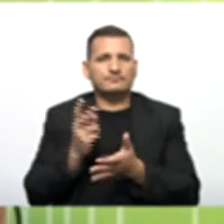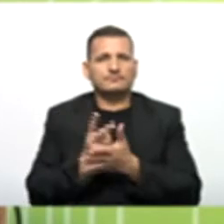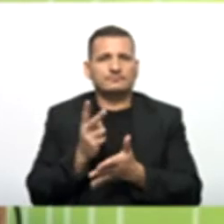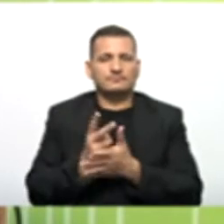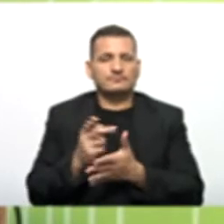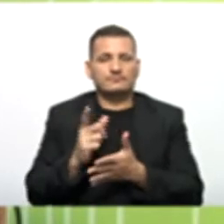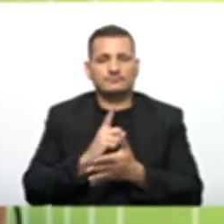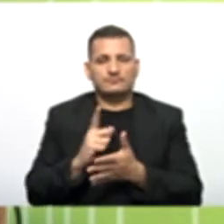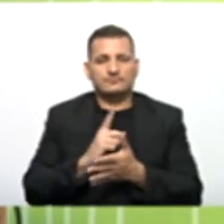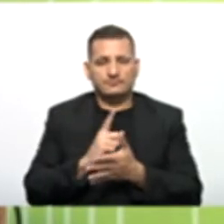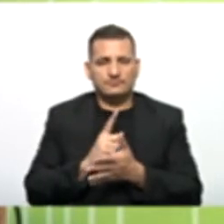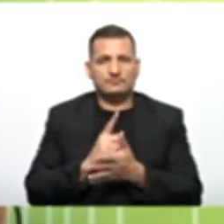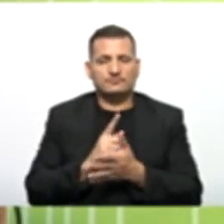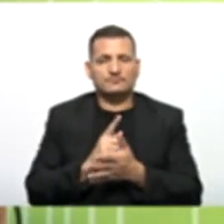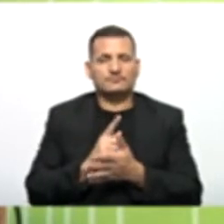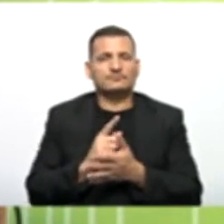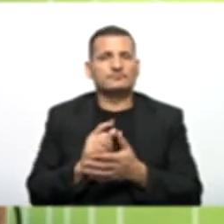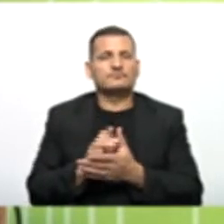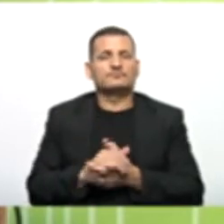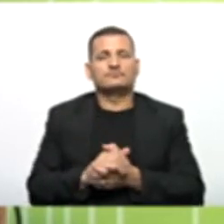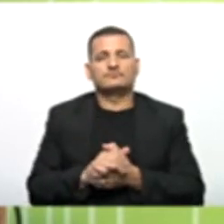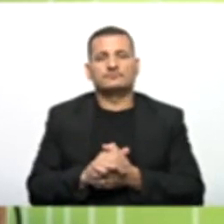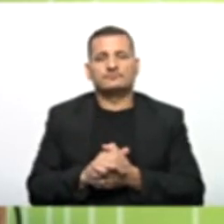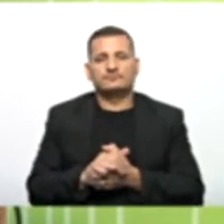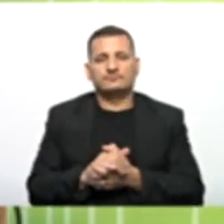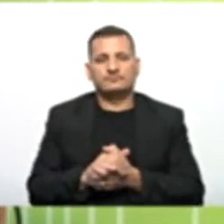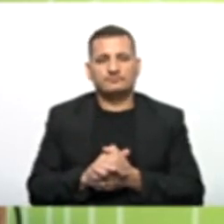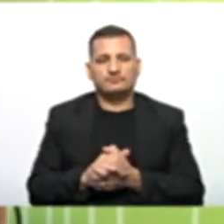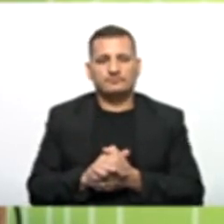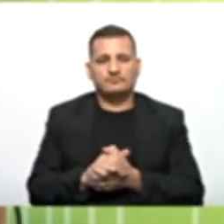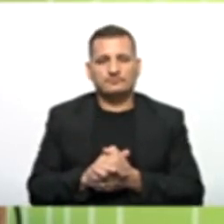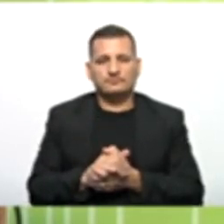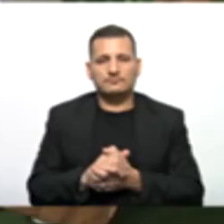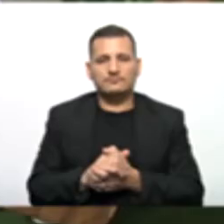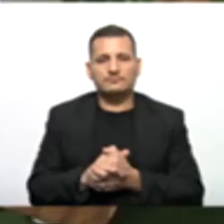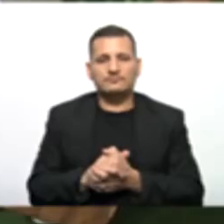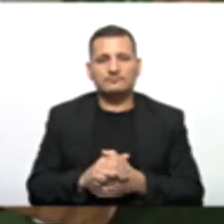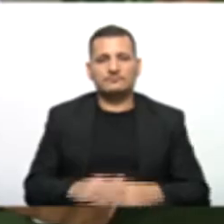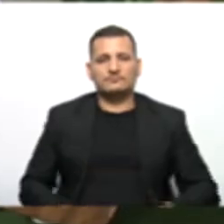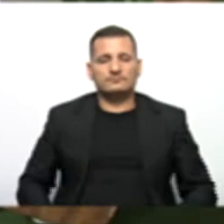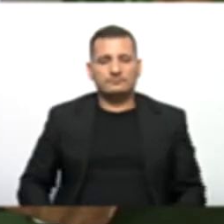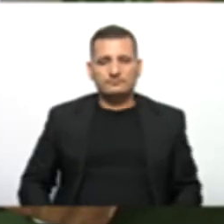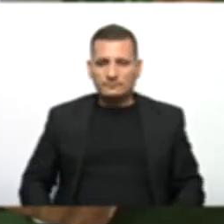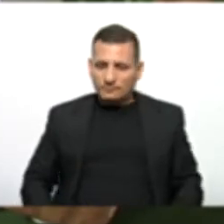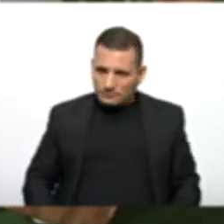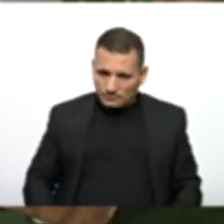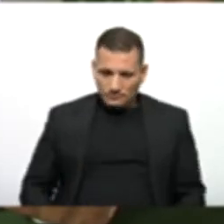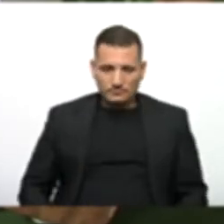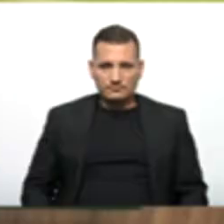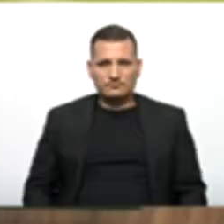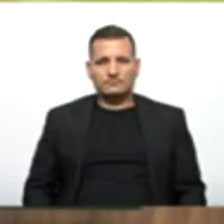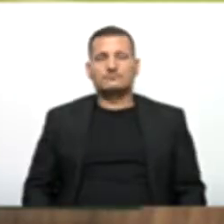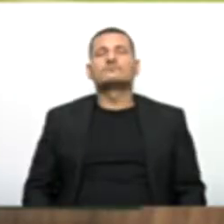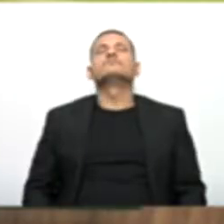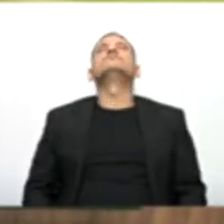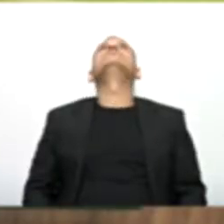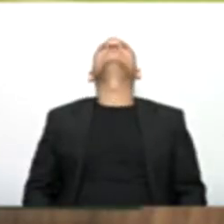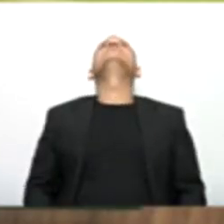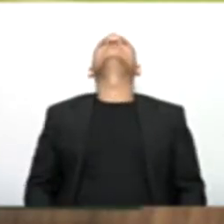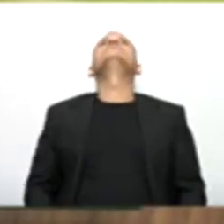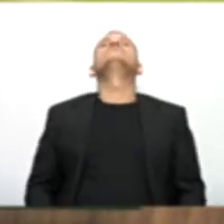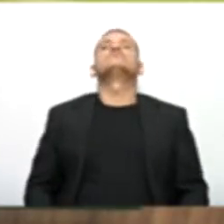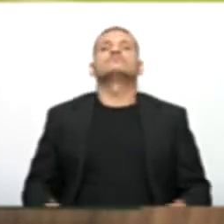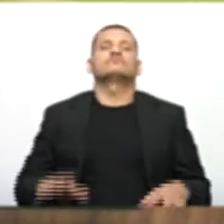suas atividades sejam executadas da forma que devem ser. Professor Saulo, é só para, digamos